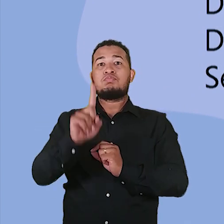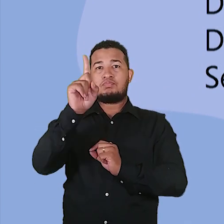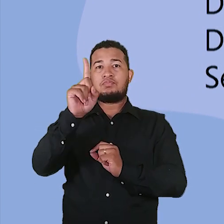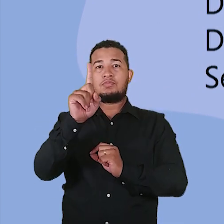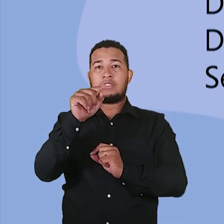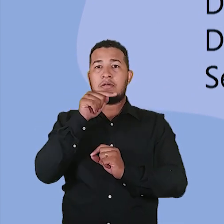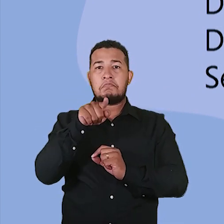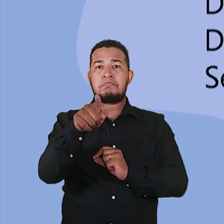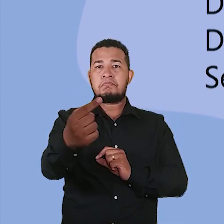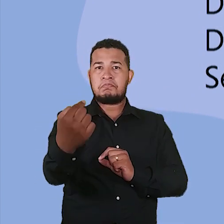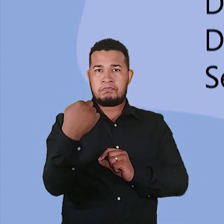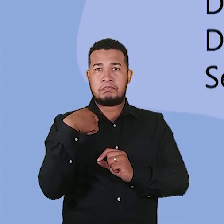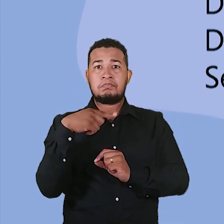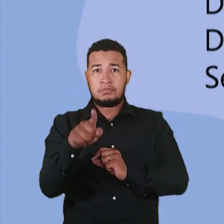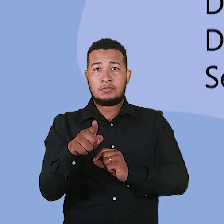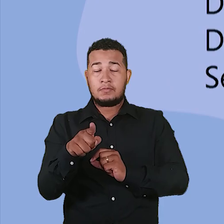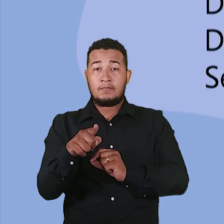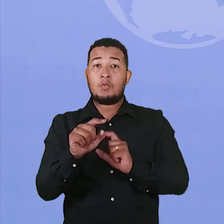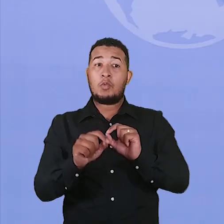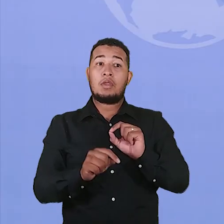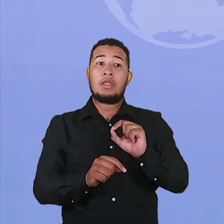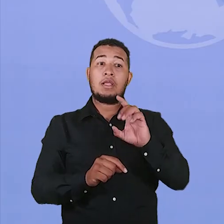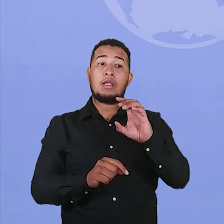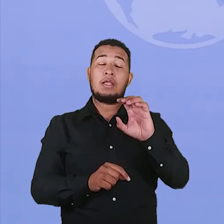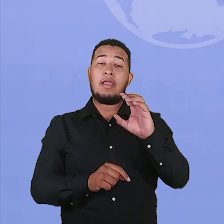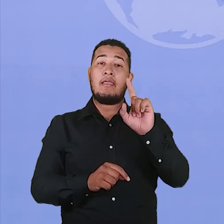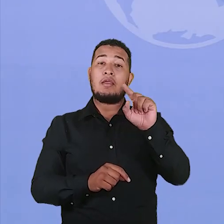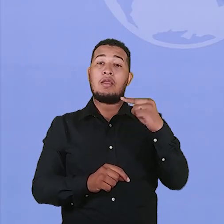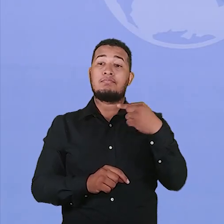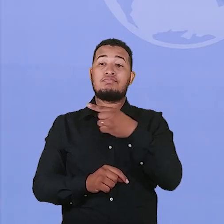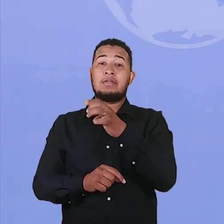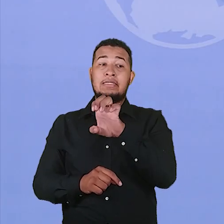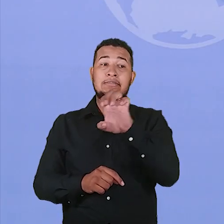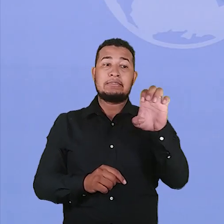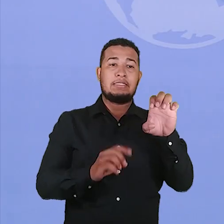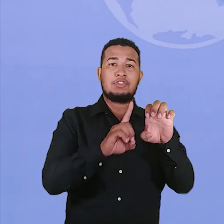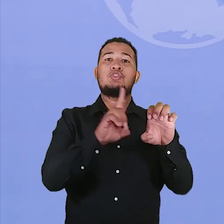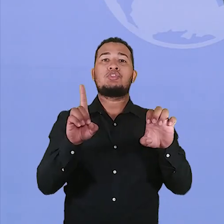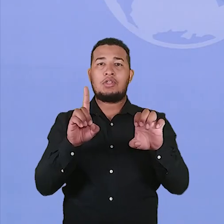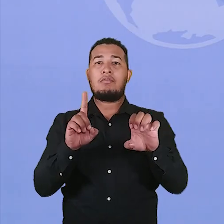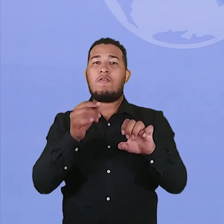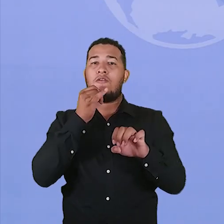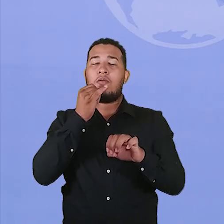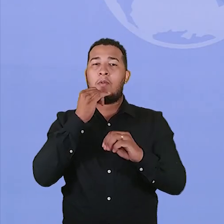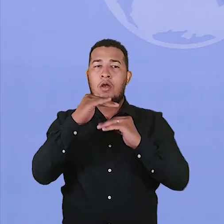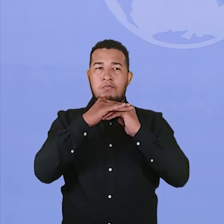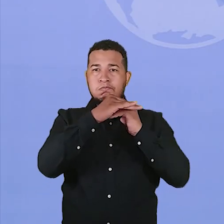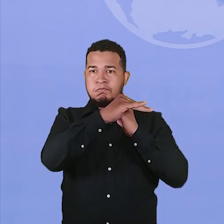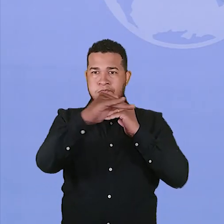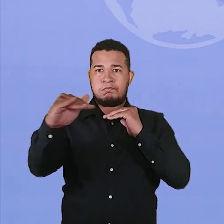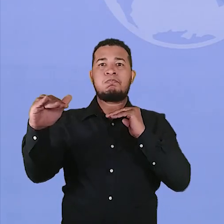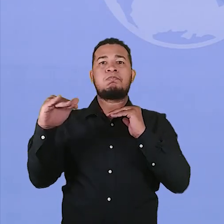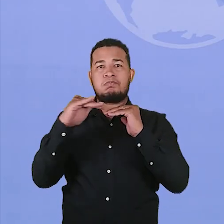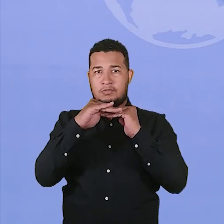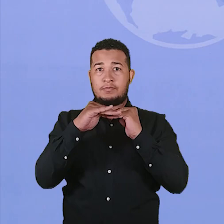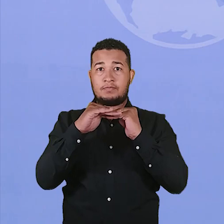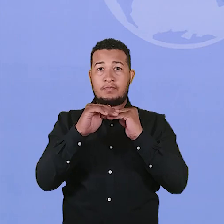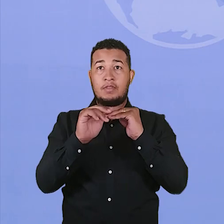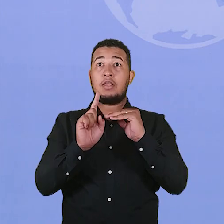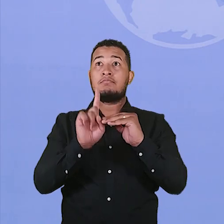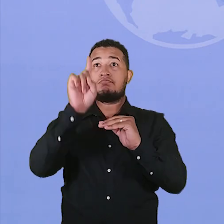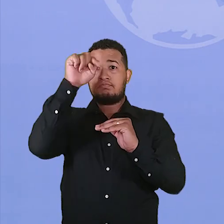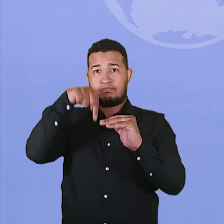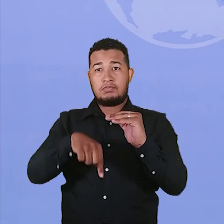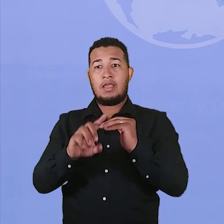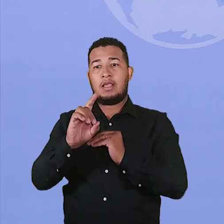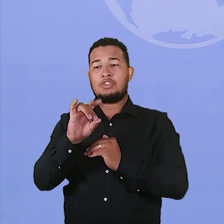sentido direita ou esquerda cima baixo então o que que é horizontal gente horizontal horizonde tá então eles vão tal assim